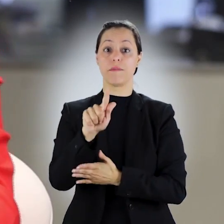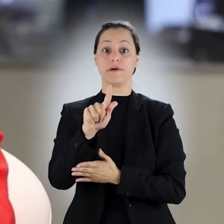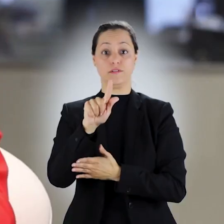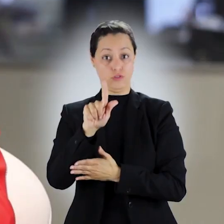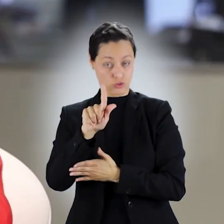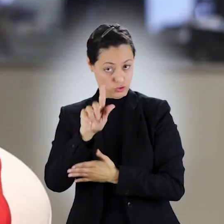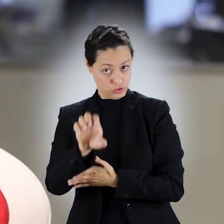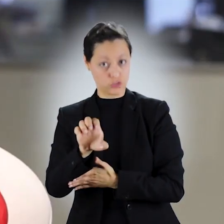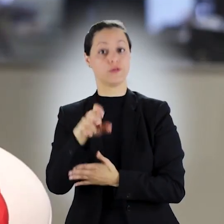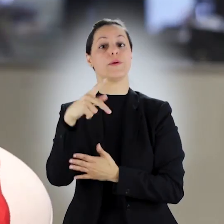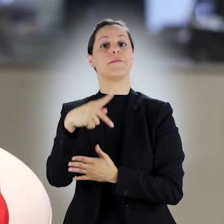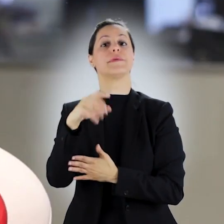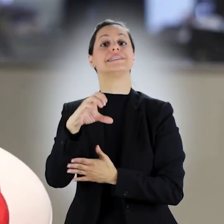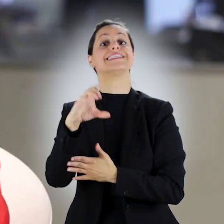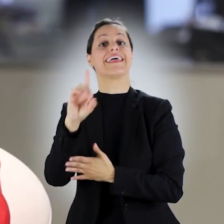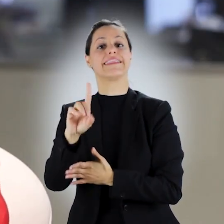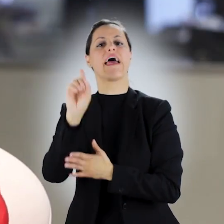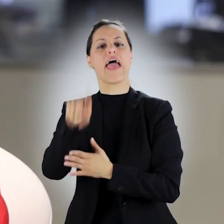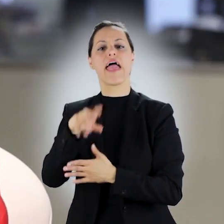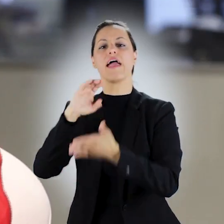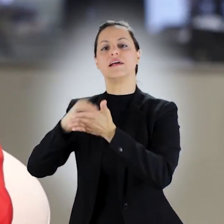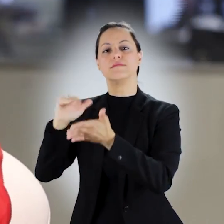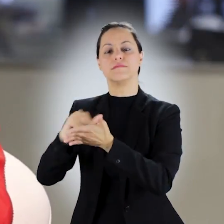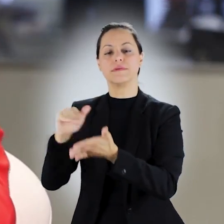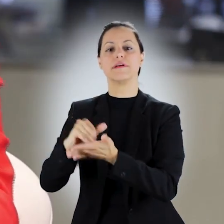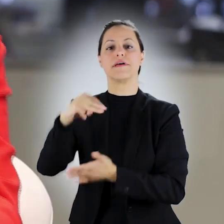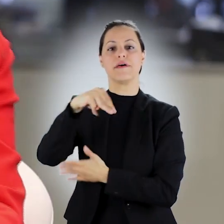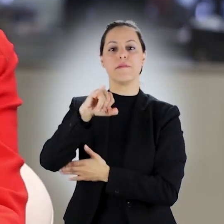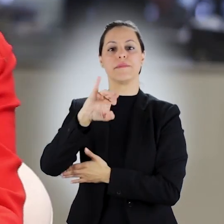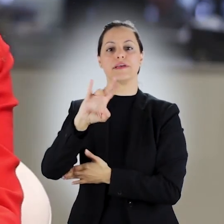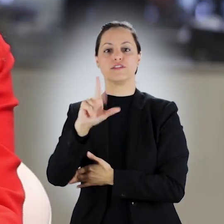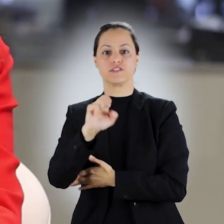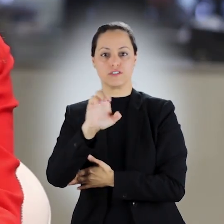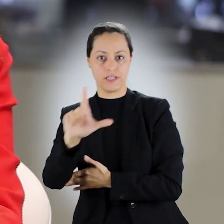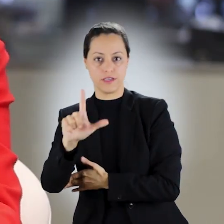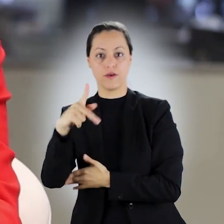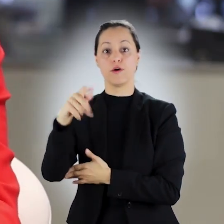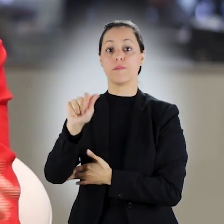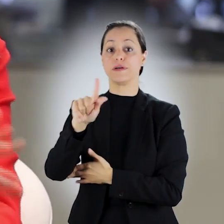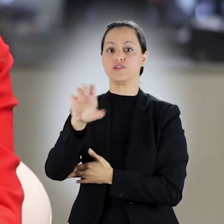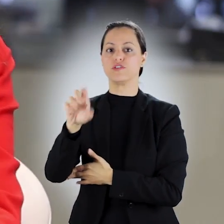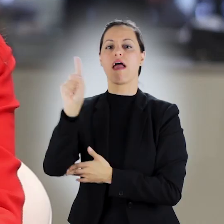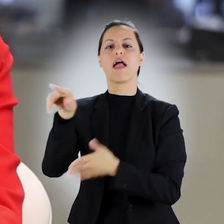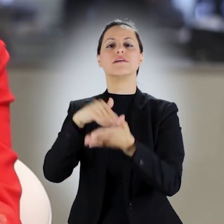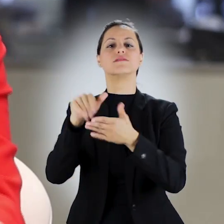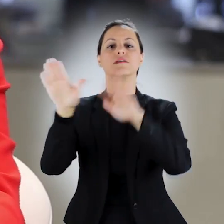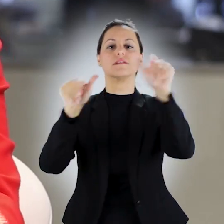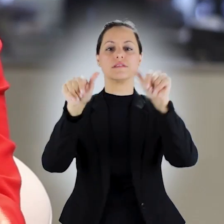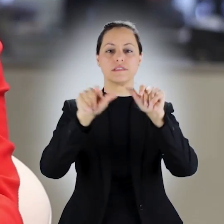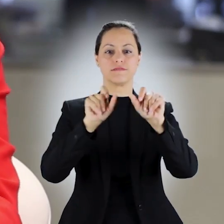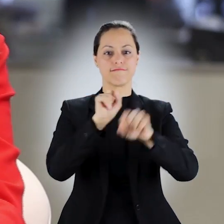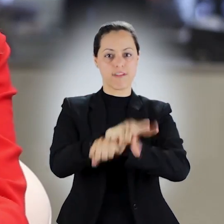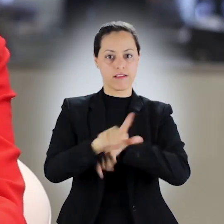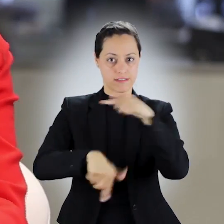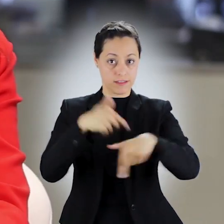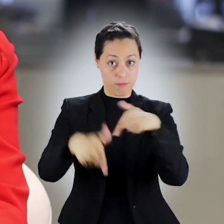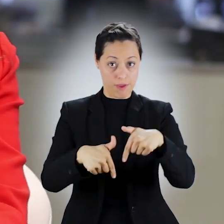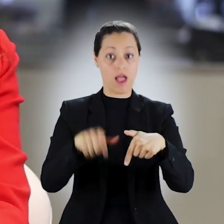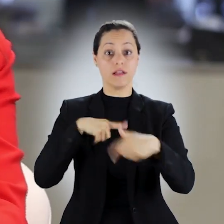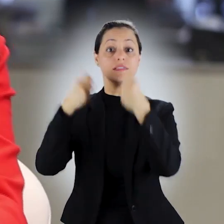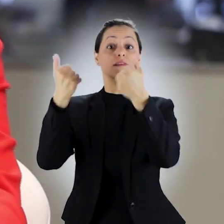é uma divisão da Michael Page, um escritório de recrutamento, e eles explicaram, falaram, Lena, entre todas as deficiências, a física